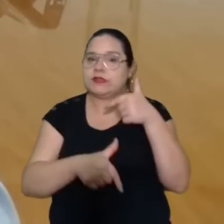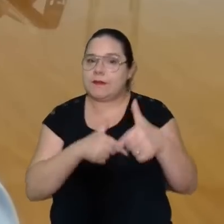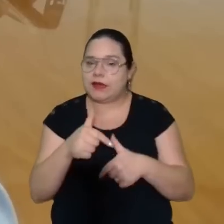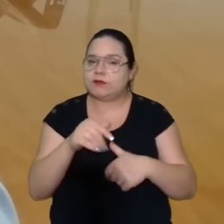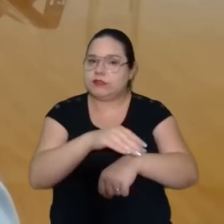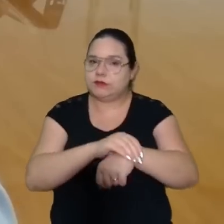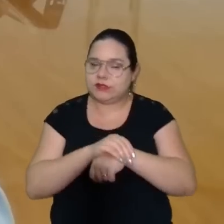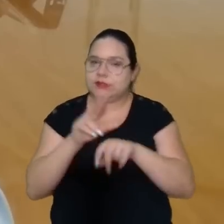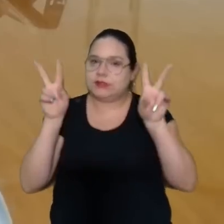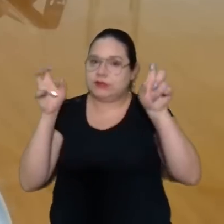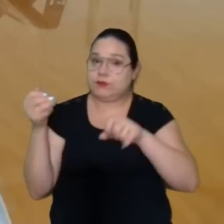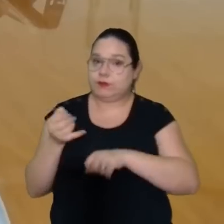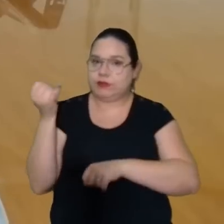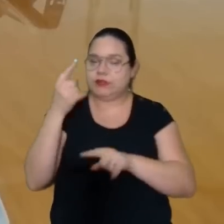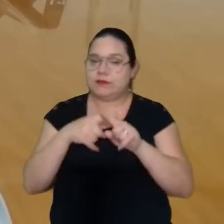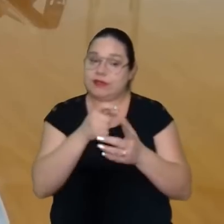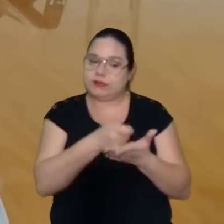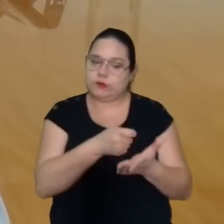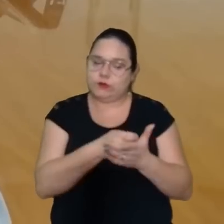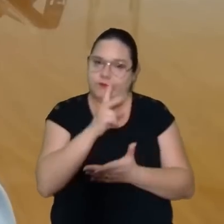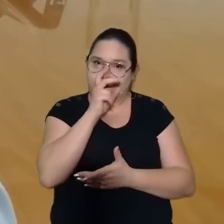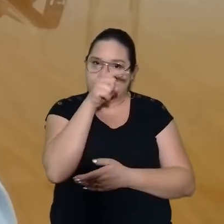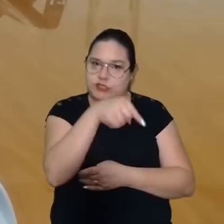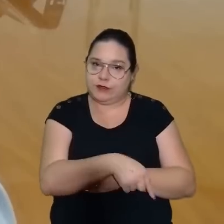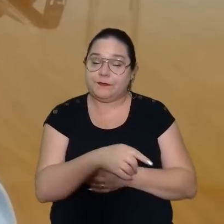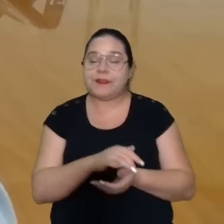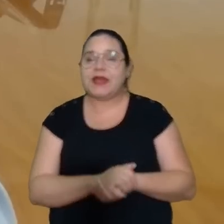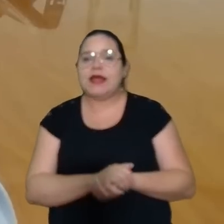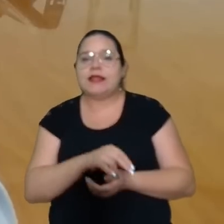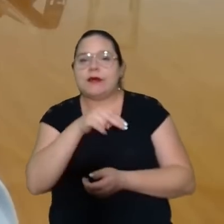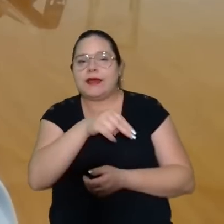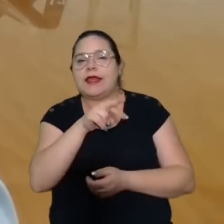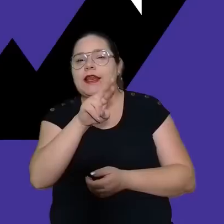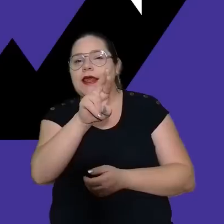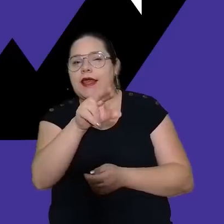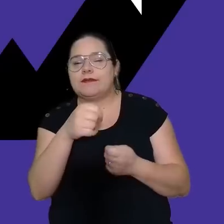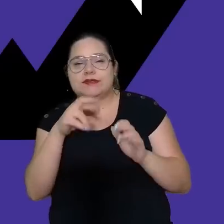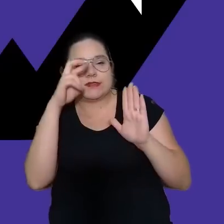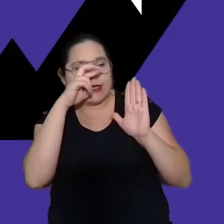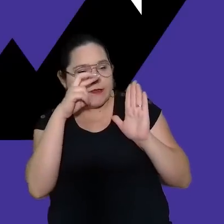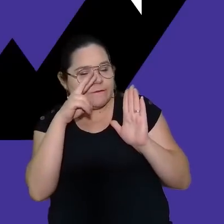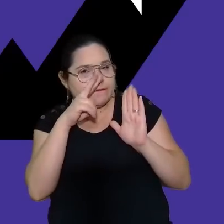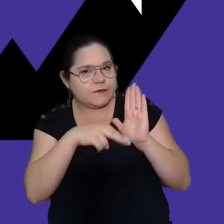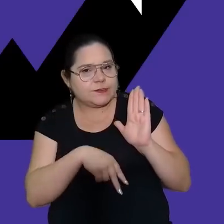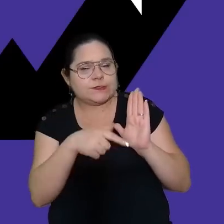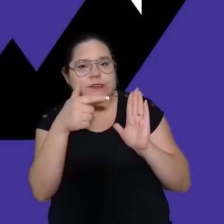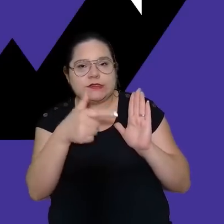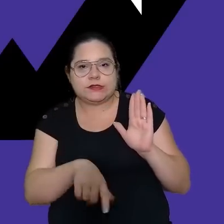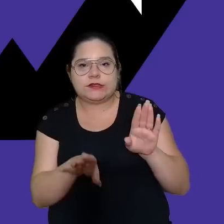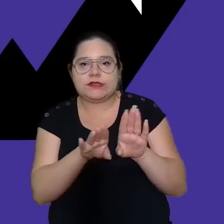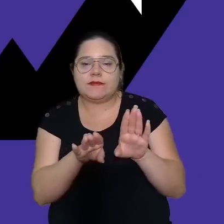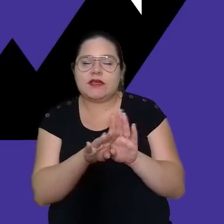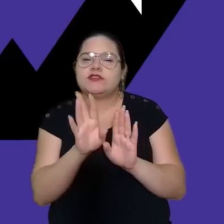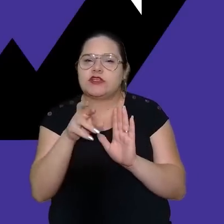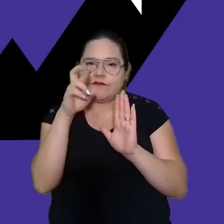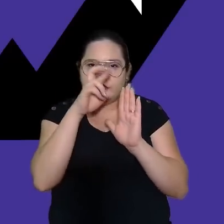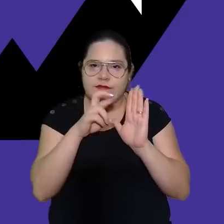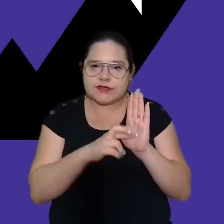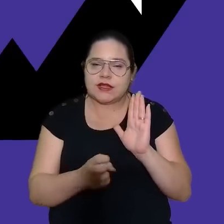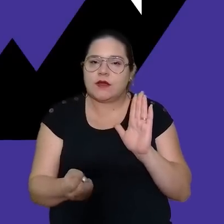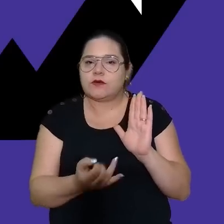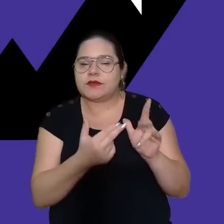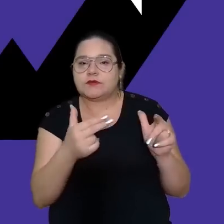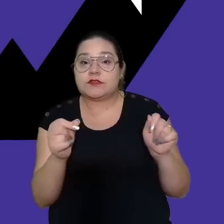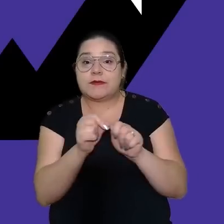um certo rigor. Então, as normas, as NRs têm que ser revistas, eu acho que já foi feita alguma revisão para tentar colocar